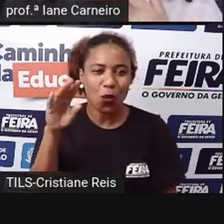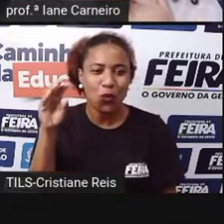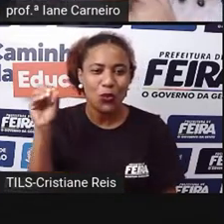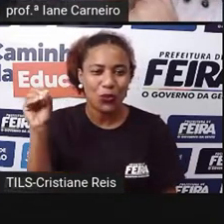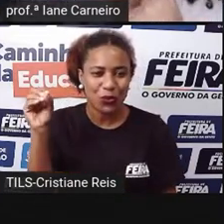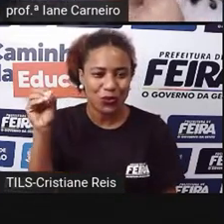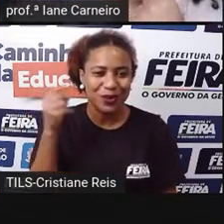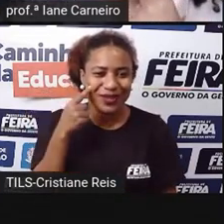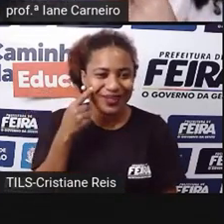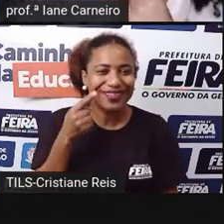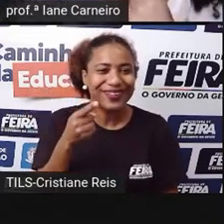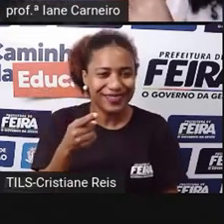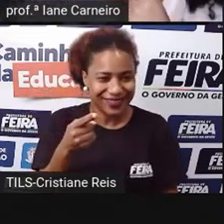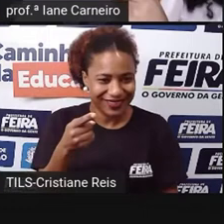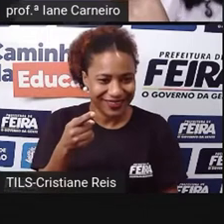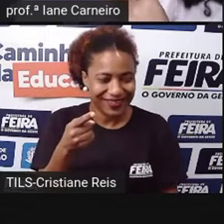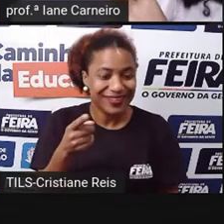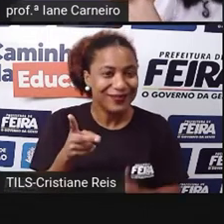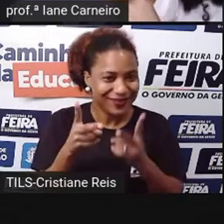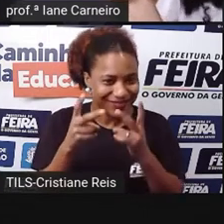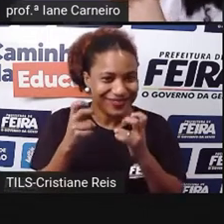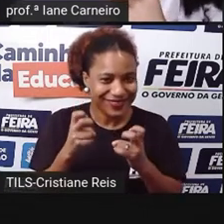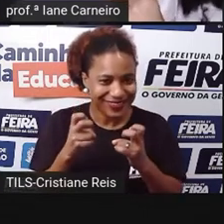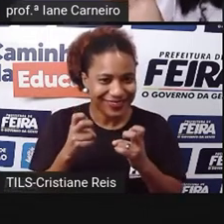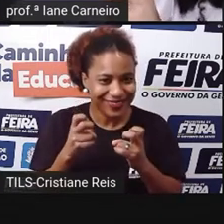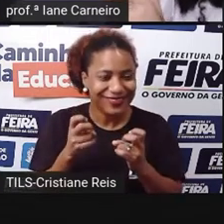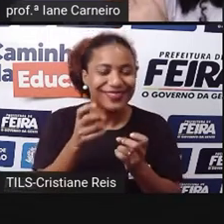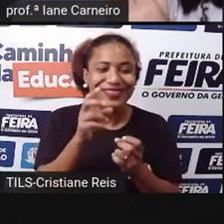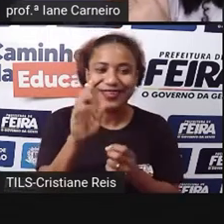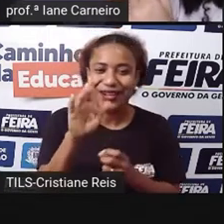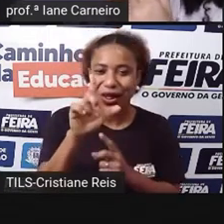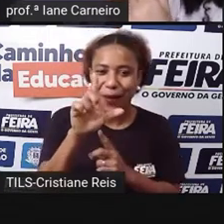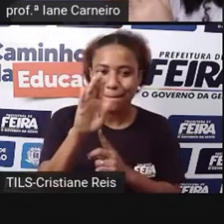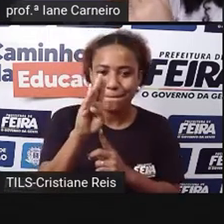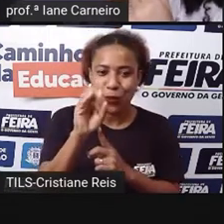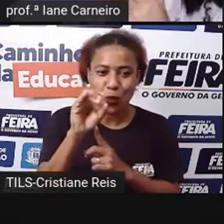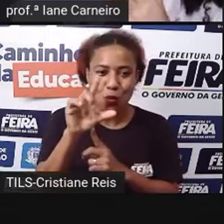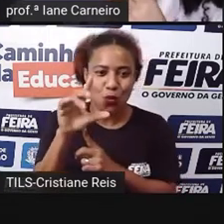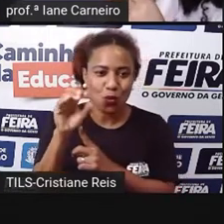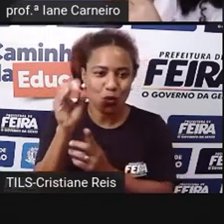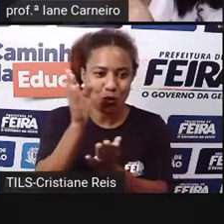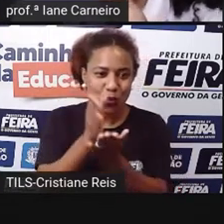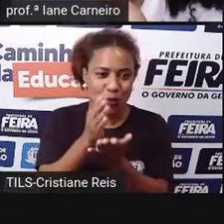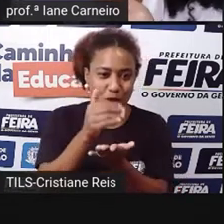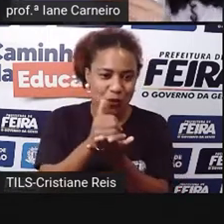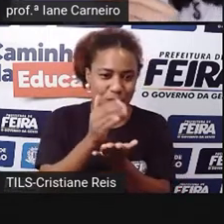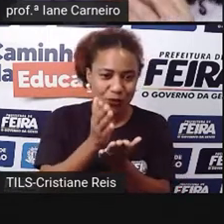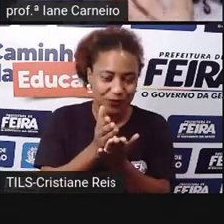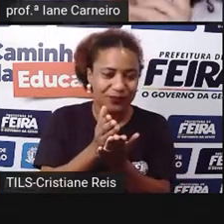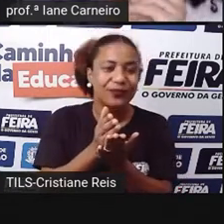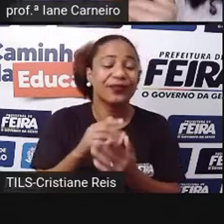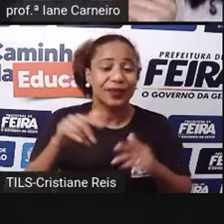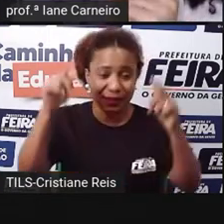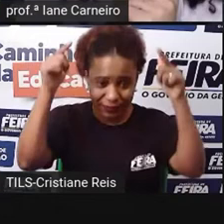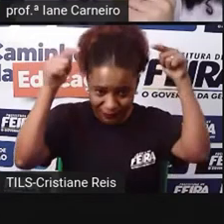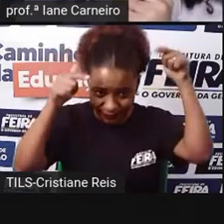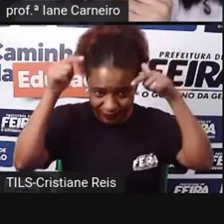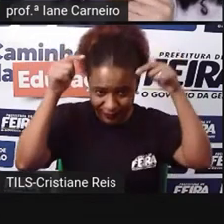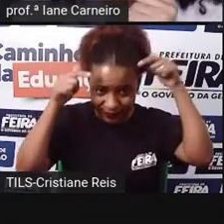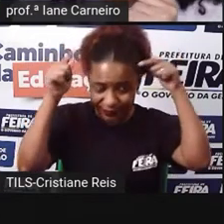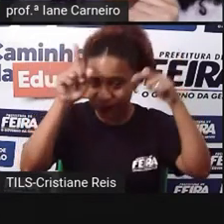lobo, lobo, lobo, lobo. Percebeu? Pois é, foi isso que a Chapeuzinho Amarelo fez, né? E aí ajudou